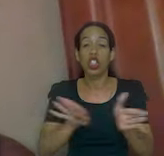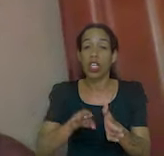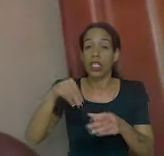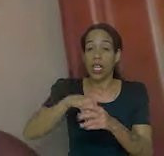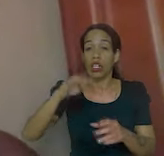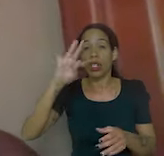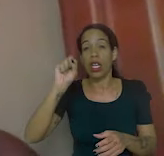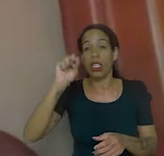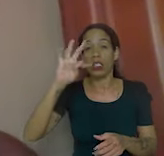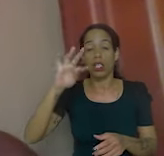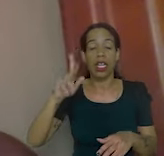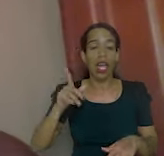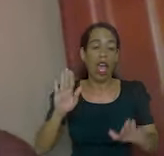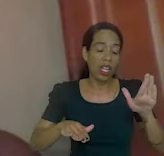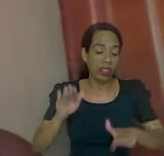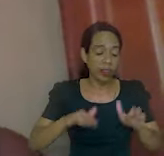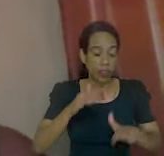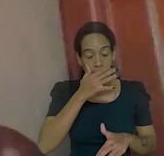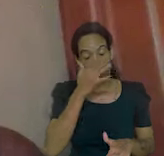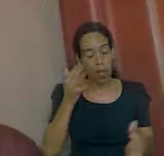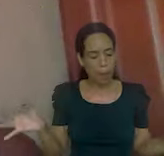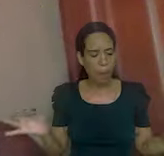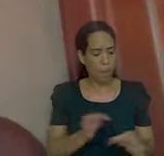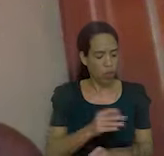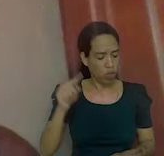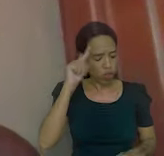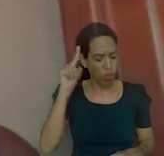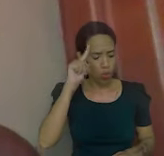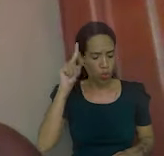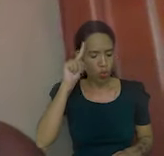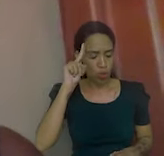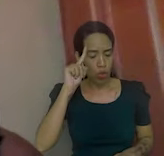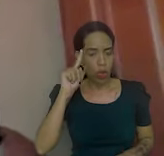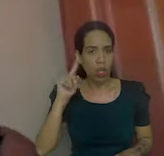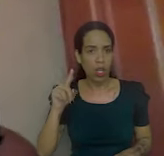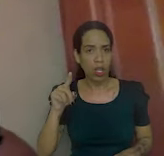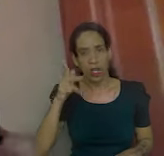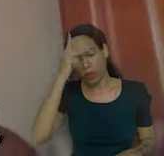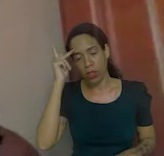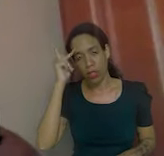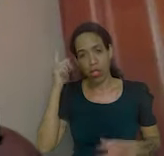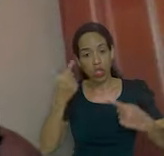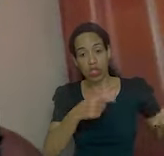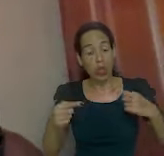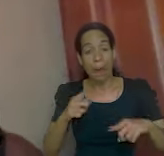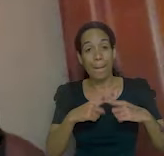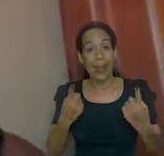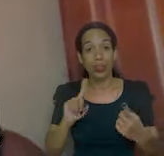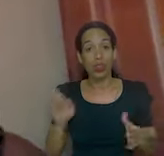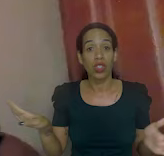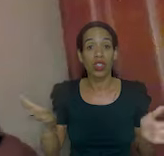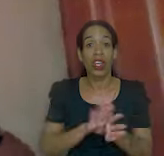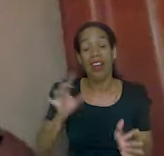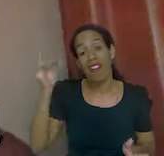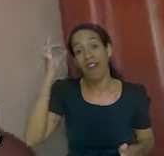TST. Porque, às vezes, a gente tem algo prático do nosso dia a dia, que os doutrinadores discutem, mas que não chega com